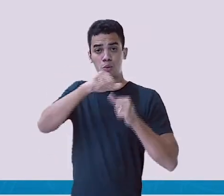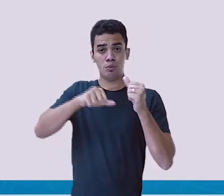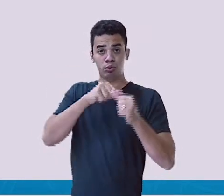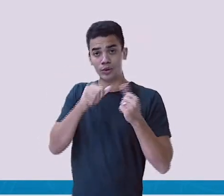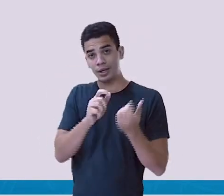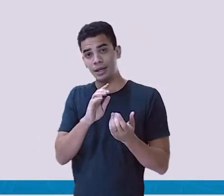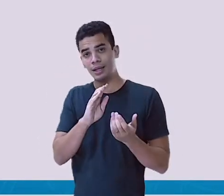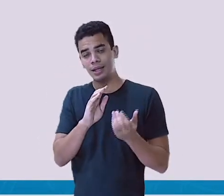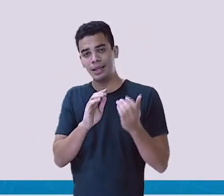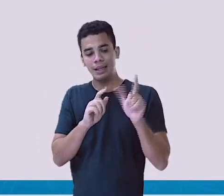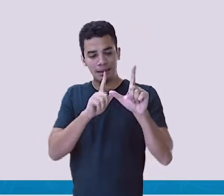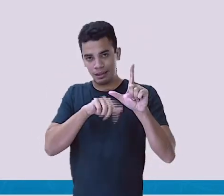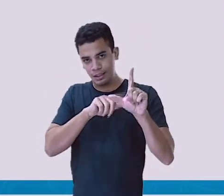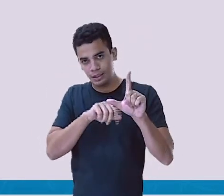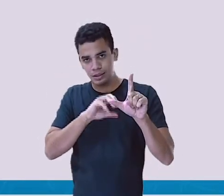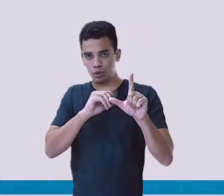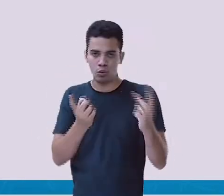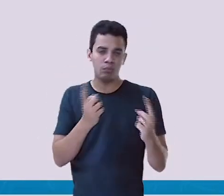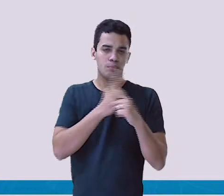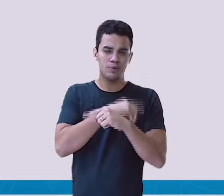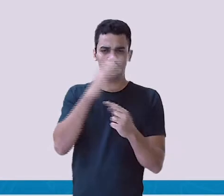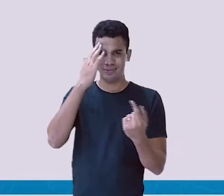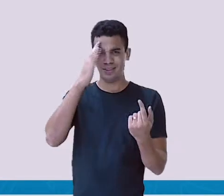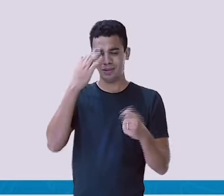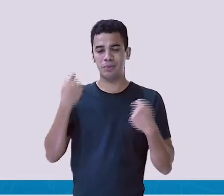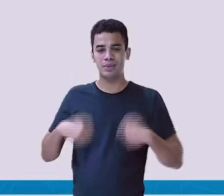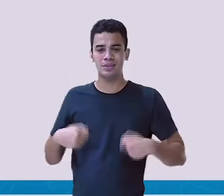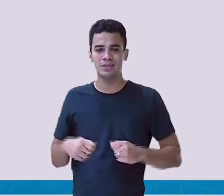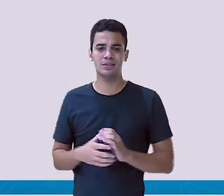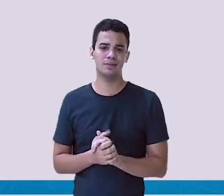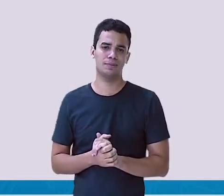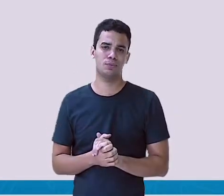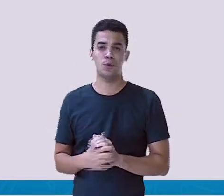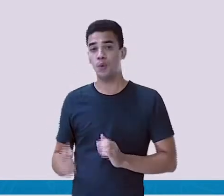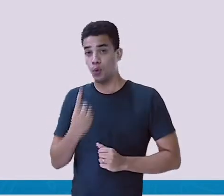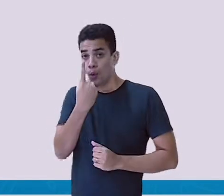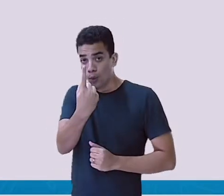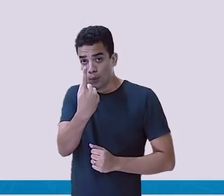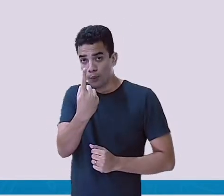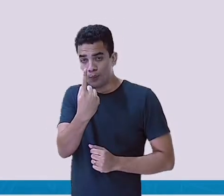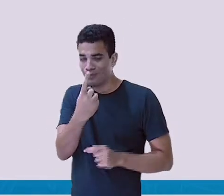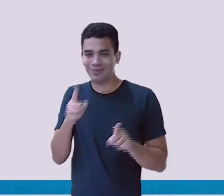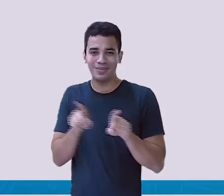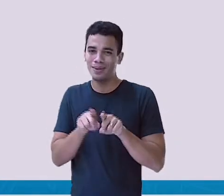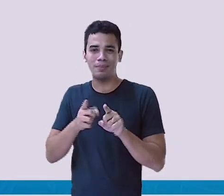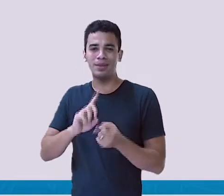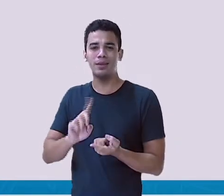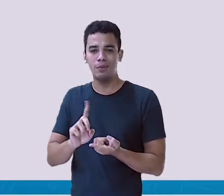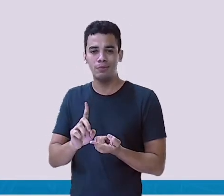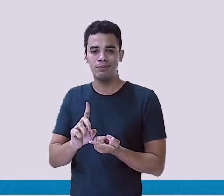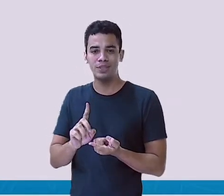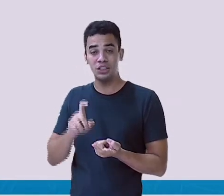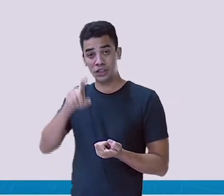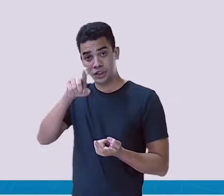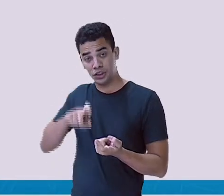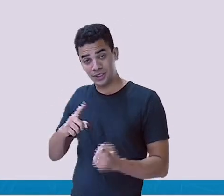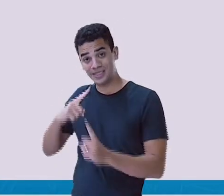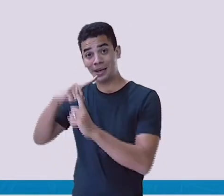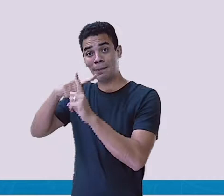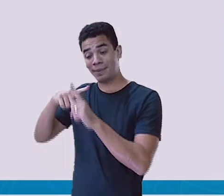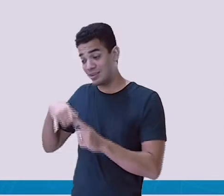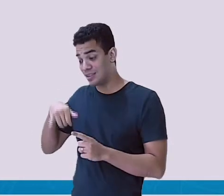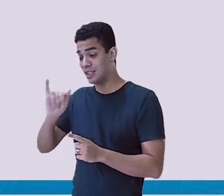1 não é monômio também. Eu não tenho termo desconhecido. X mais Y, e